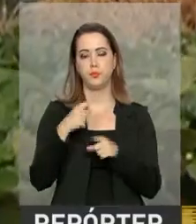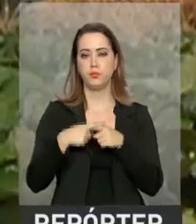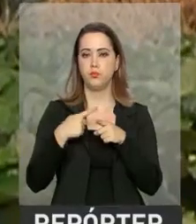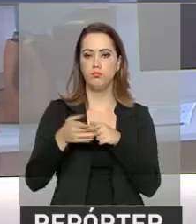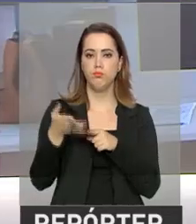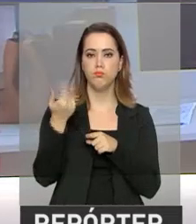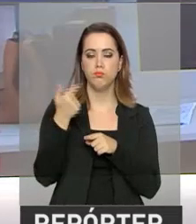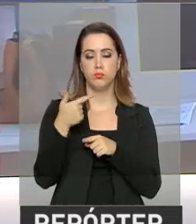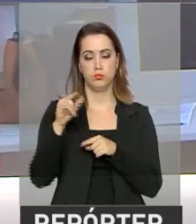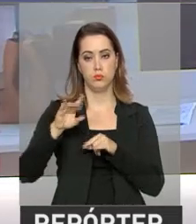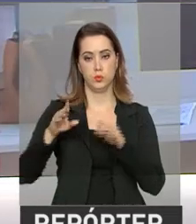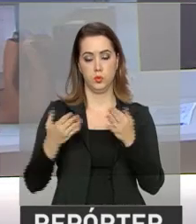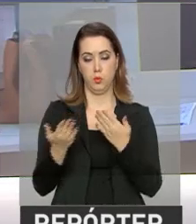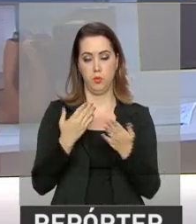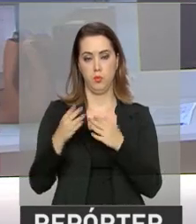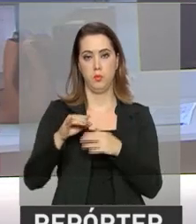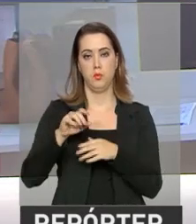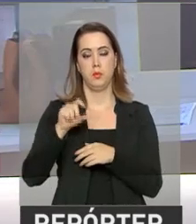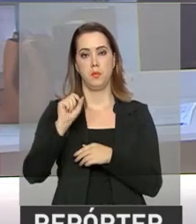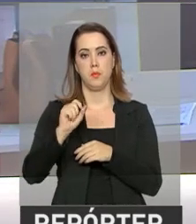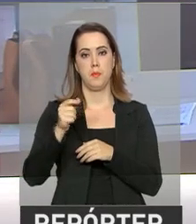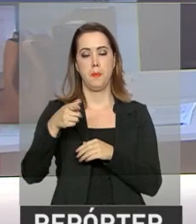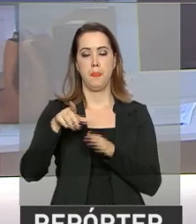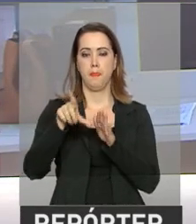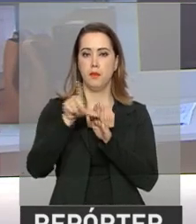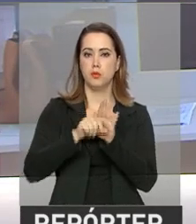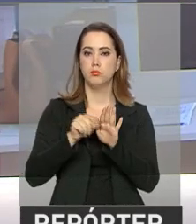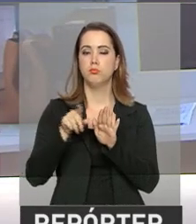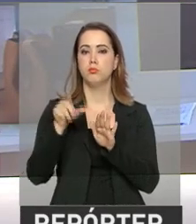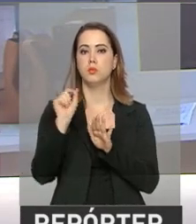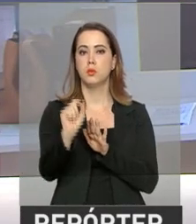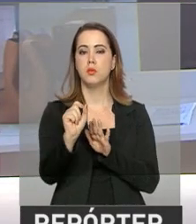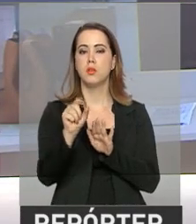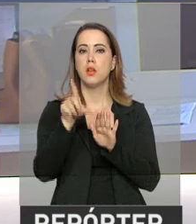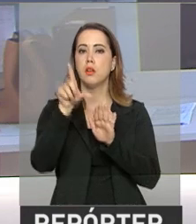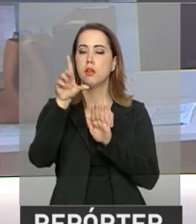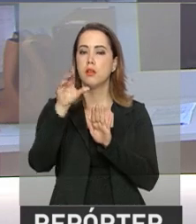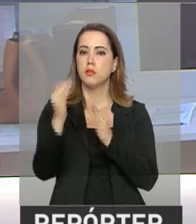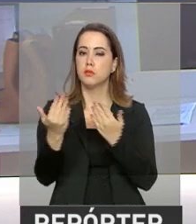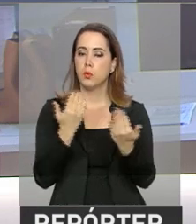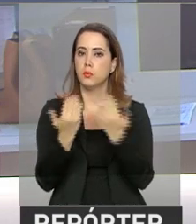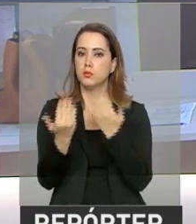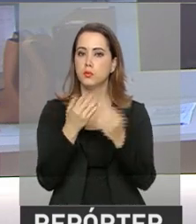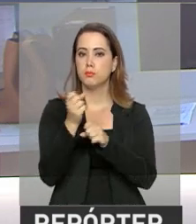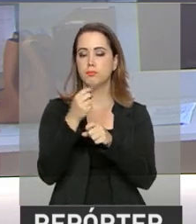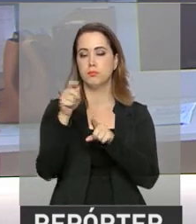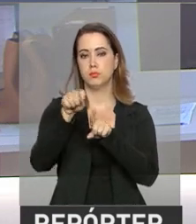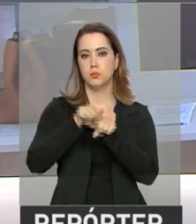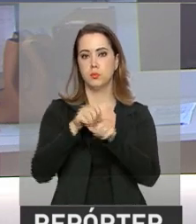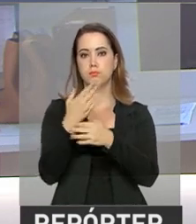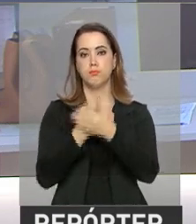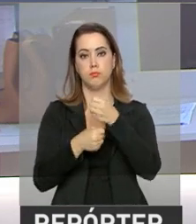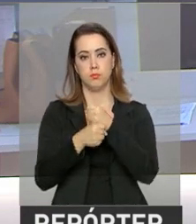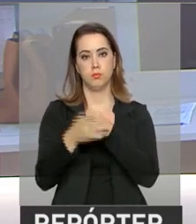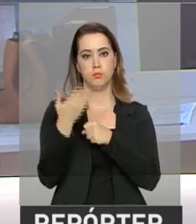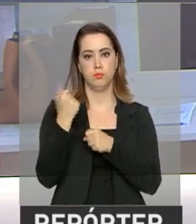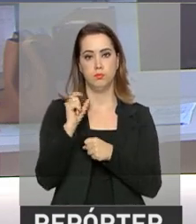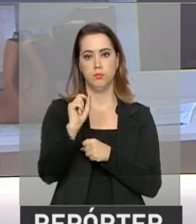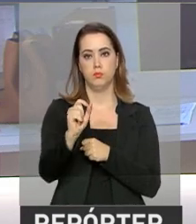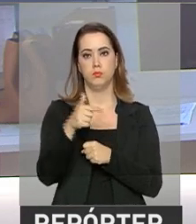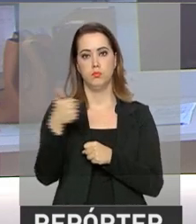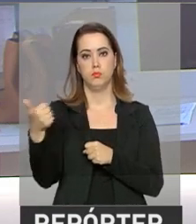em Julho apesar da retração a queda é menor que é registrada no mesmo mês do ano passado quando foram fechados